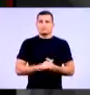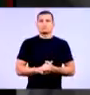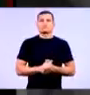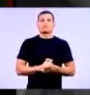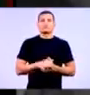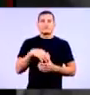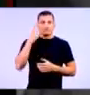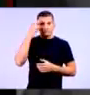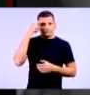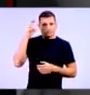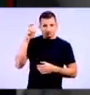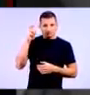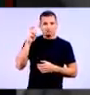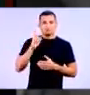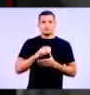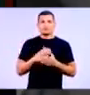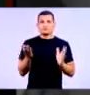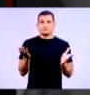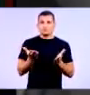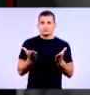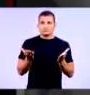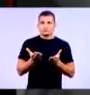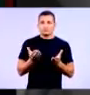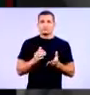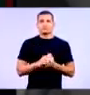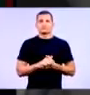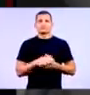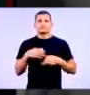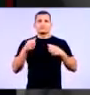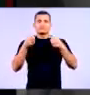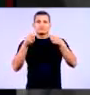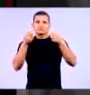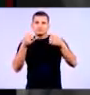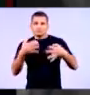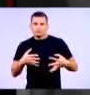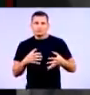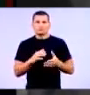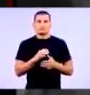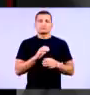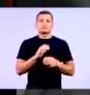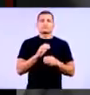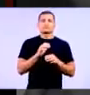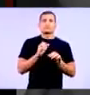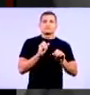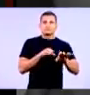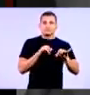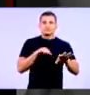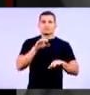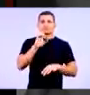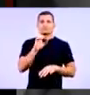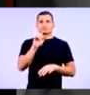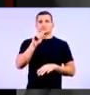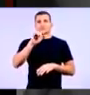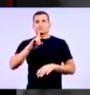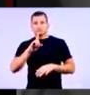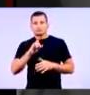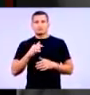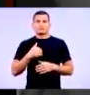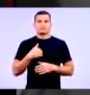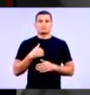cultura. Então hoje venho falar desse ensino EAD, que foi uma modalidade para